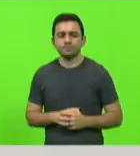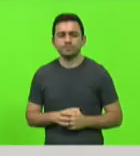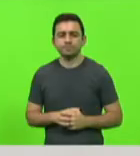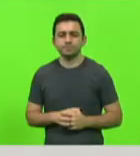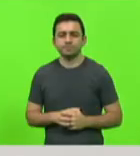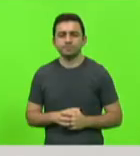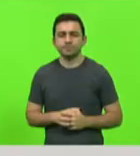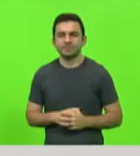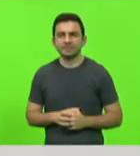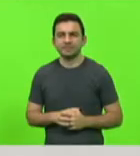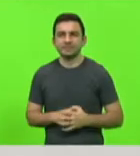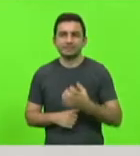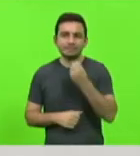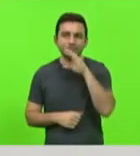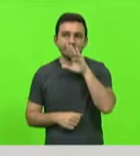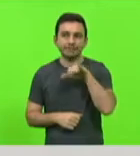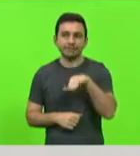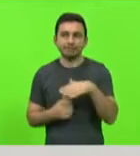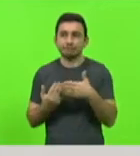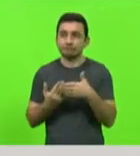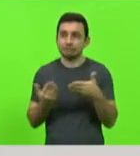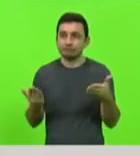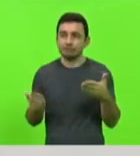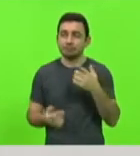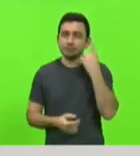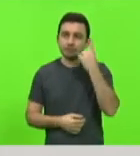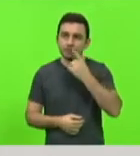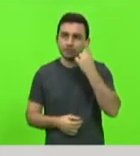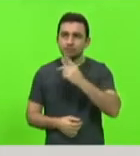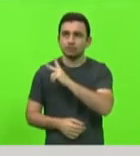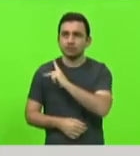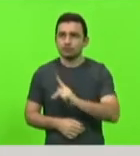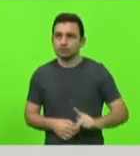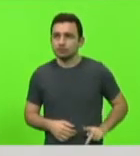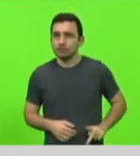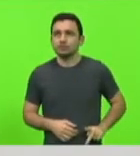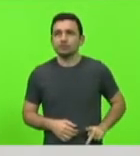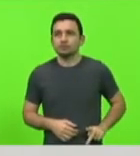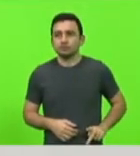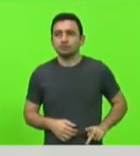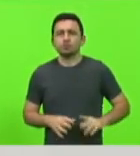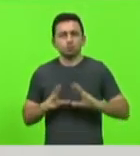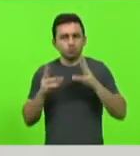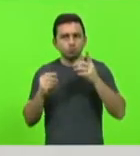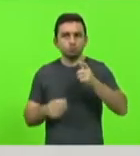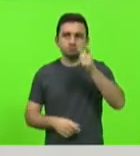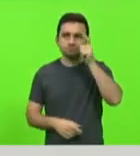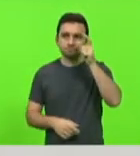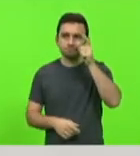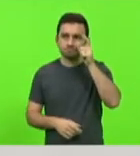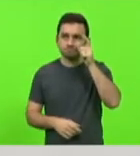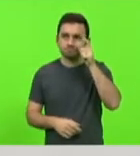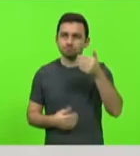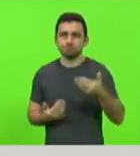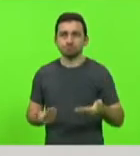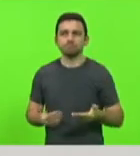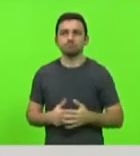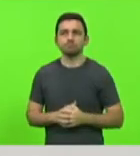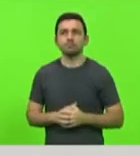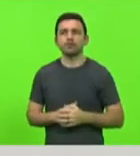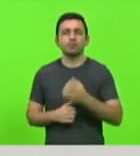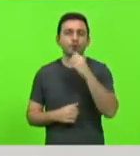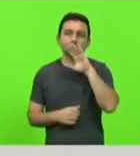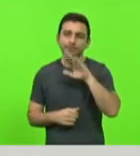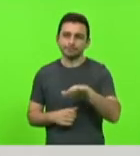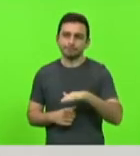Boa tarde, senhores deputados, senhor presidente, senhores deputados, todos que nos acompanham aqui. Muito boa